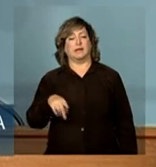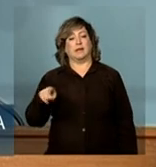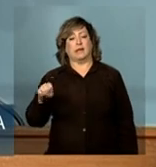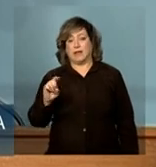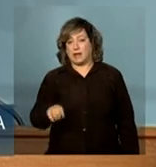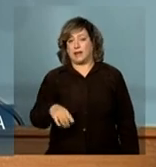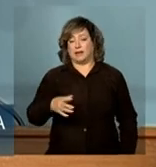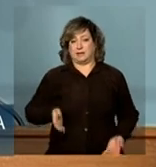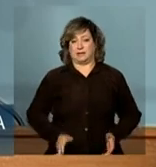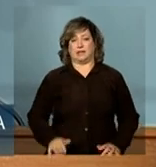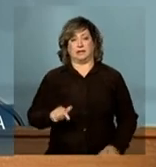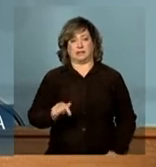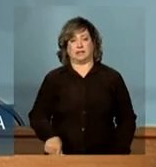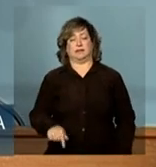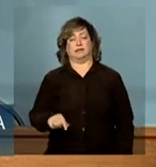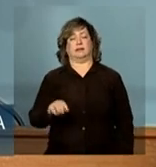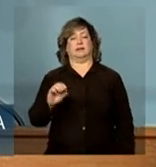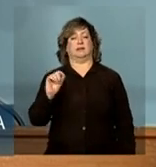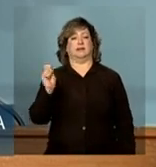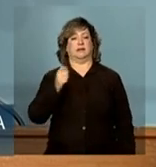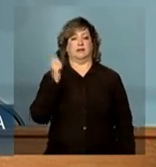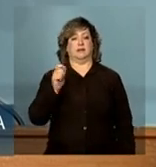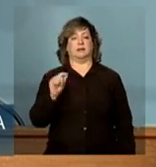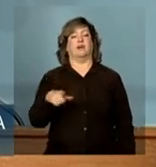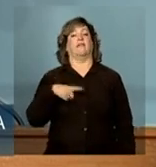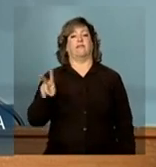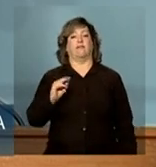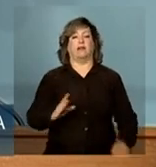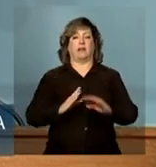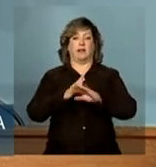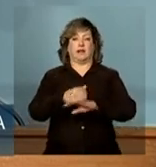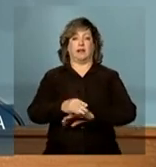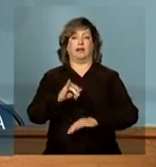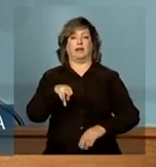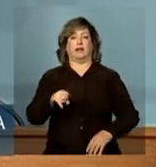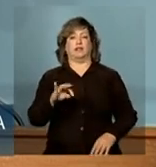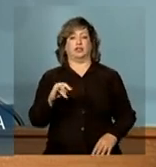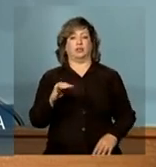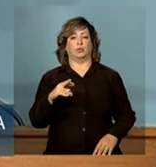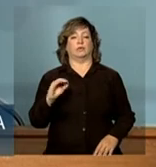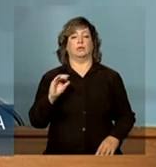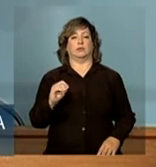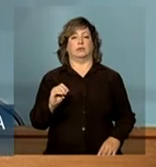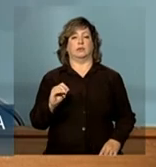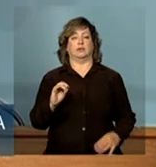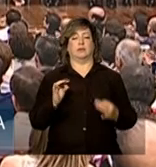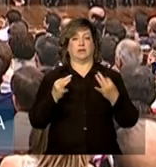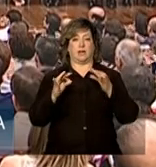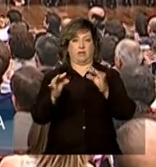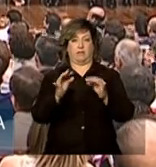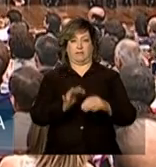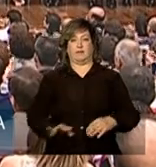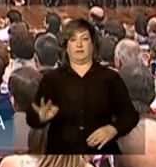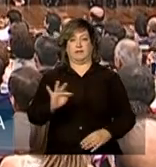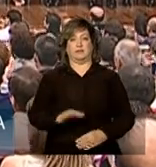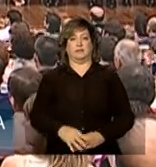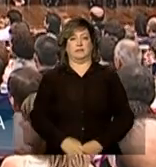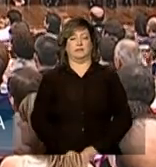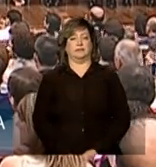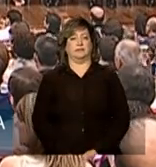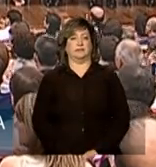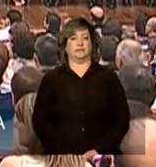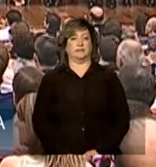gaúcho, vão lá no Instituto Federal Tecnológico inaugurar um campus.